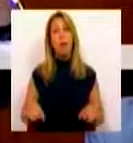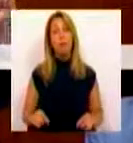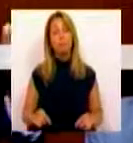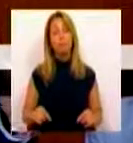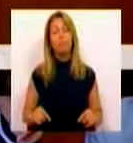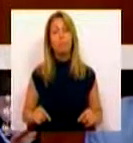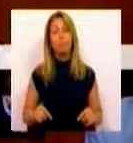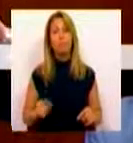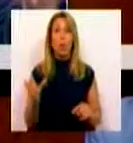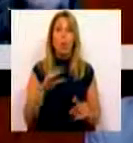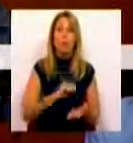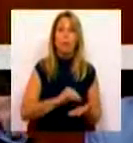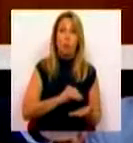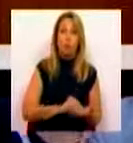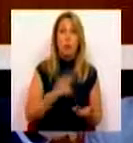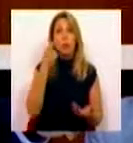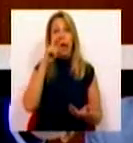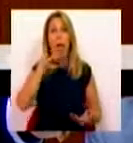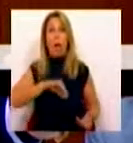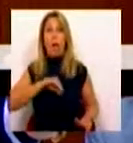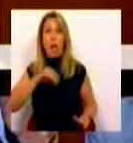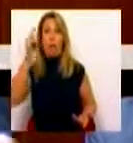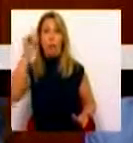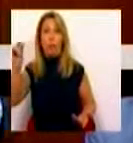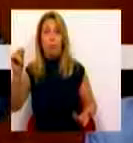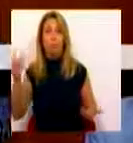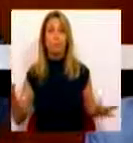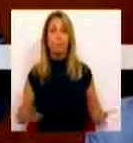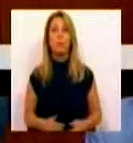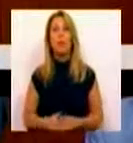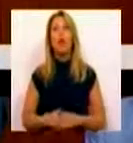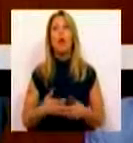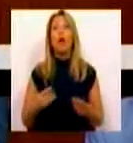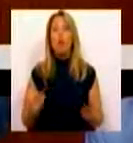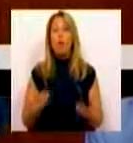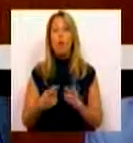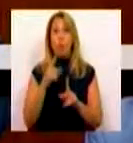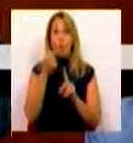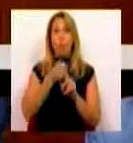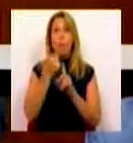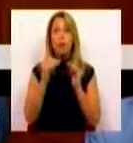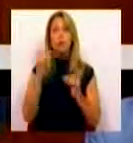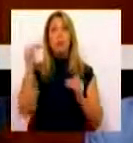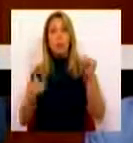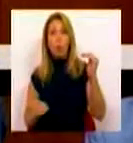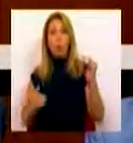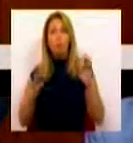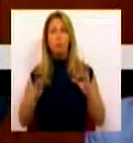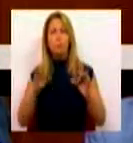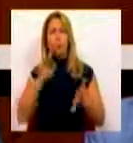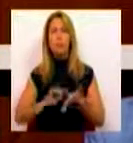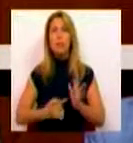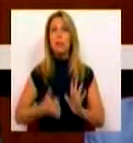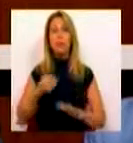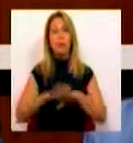entre os mais pobres e aqueles que mais ganham. E o combate pelas desigualdades é absolutamente essencial